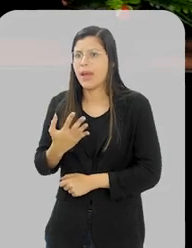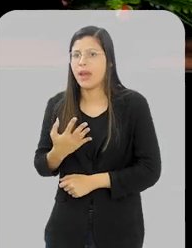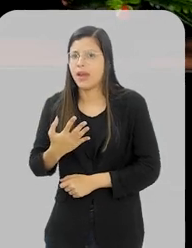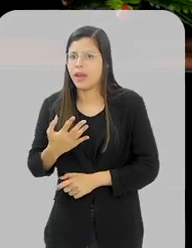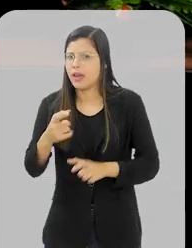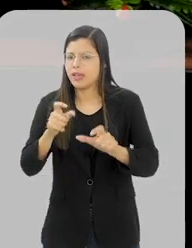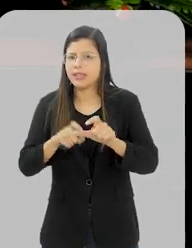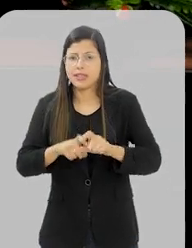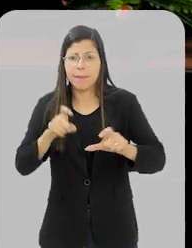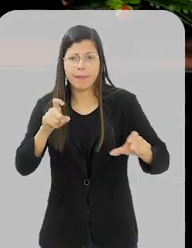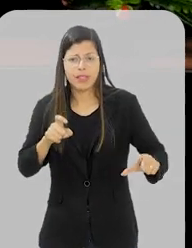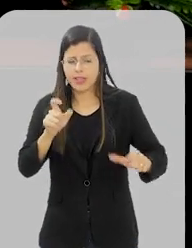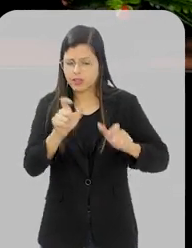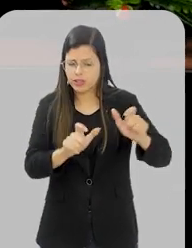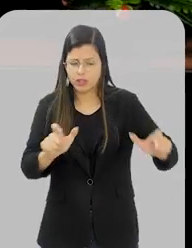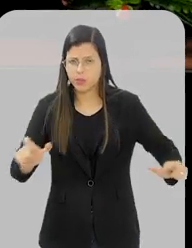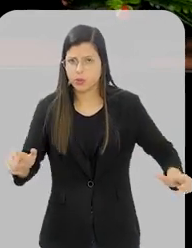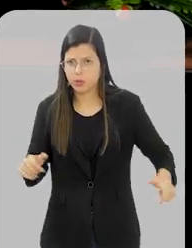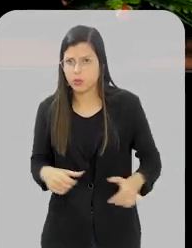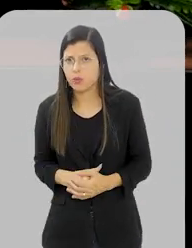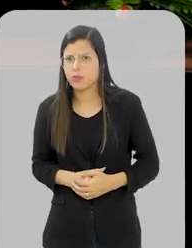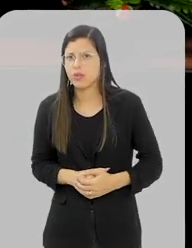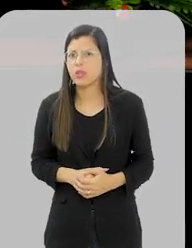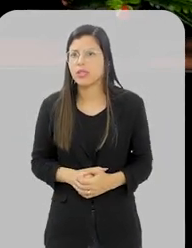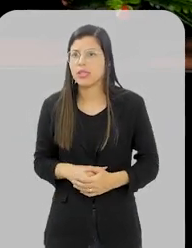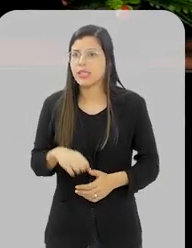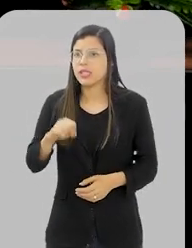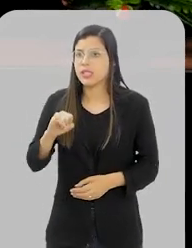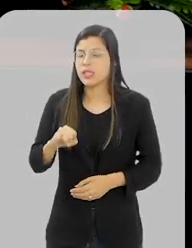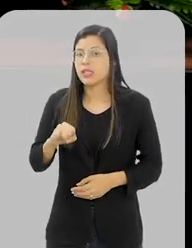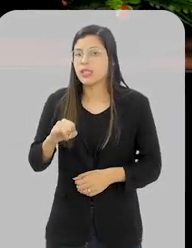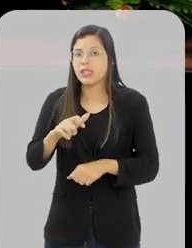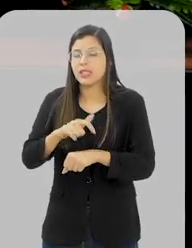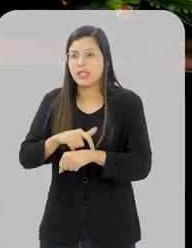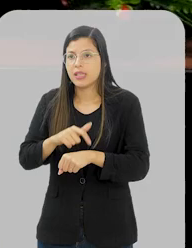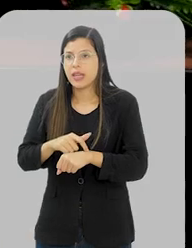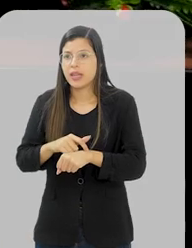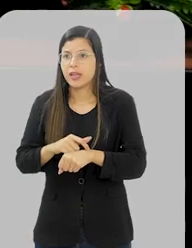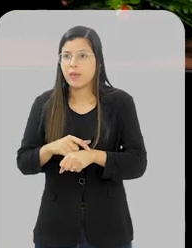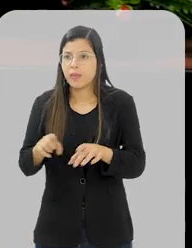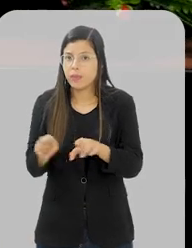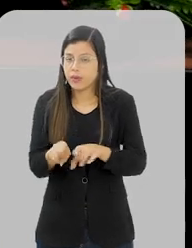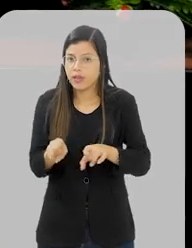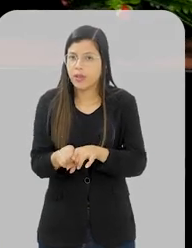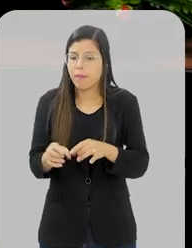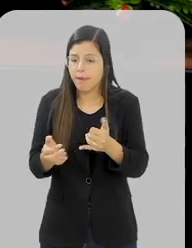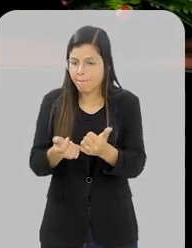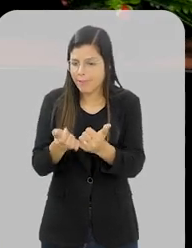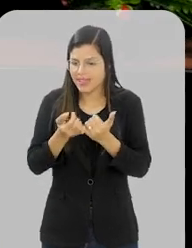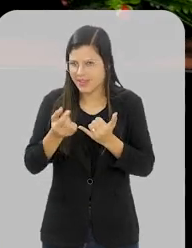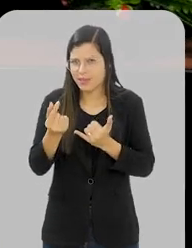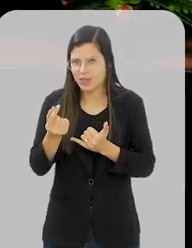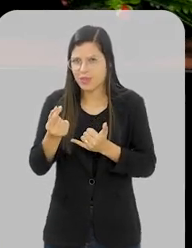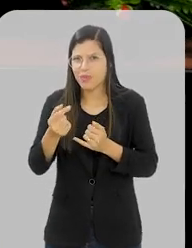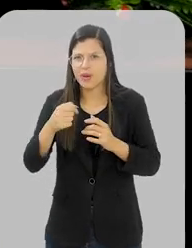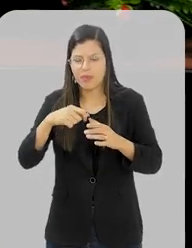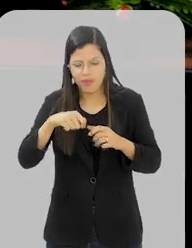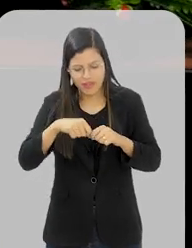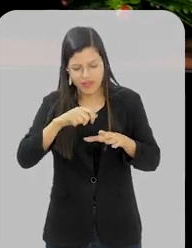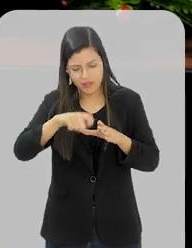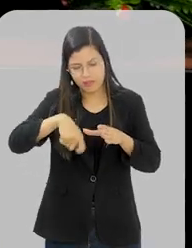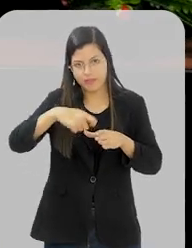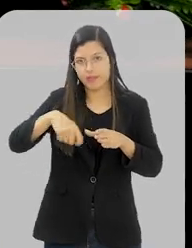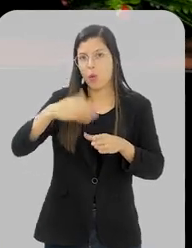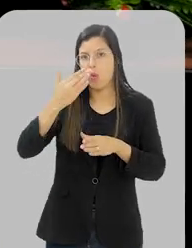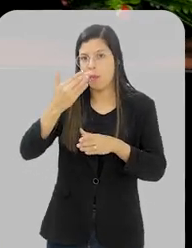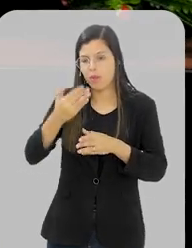esse ditado faço bem independente de quem e se você se dispõe a dar o seu tempo e seu patrimônio para confeccionar